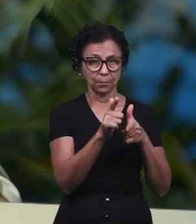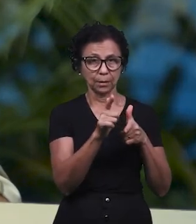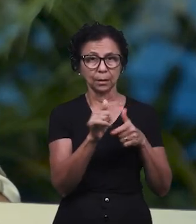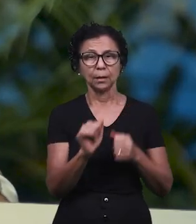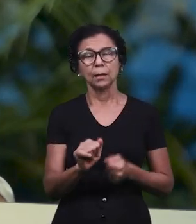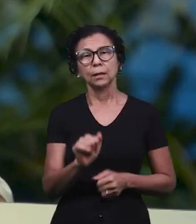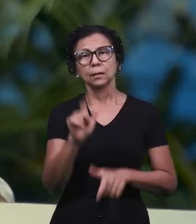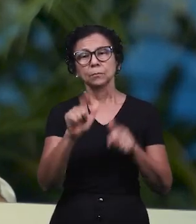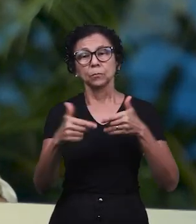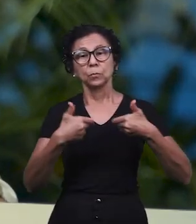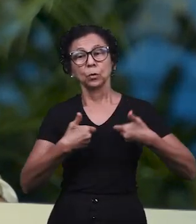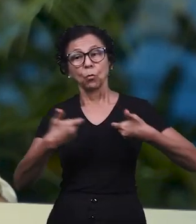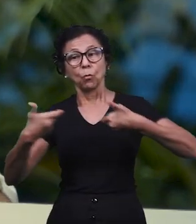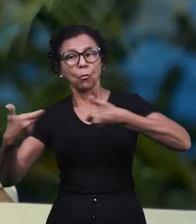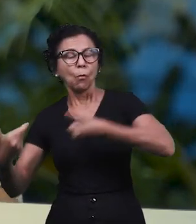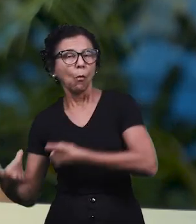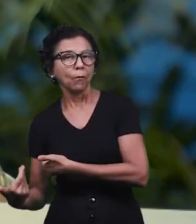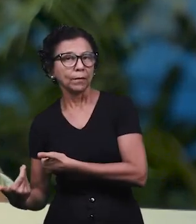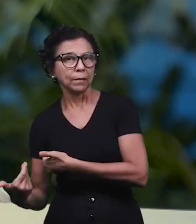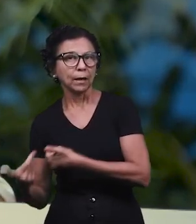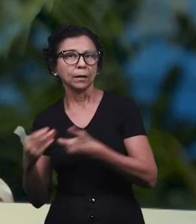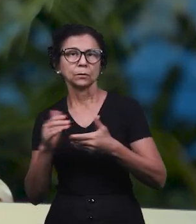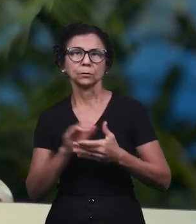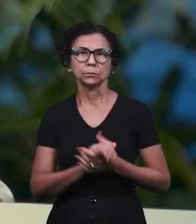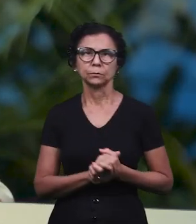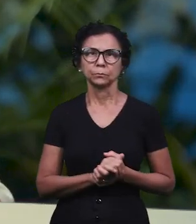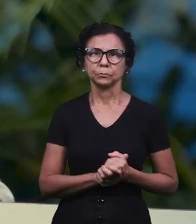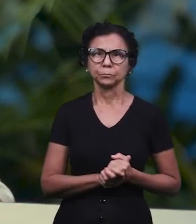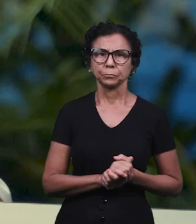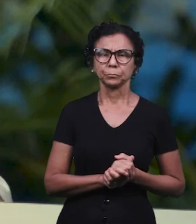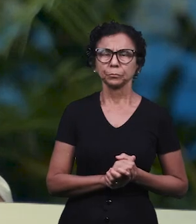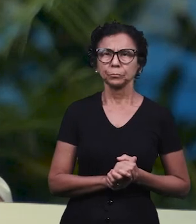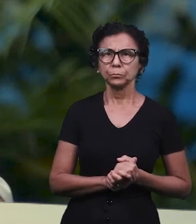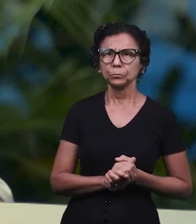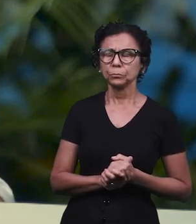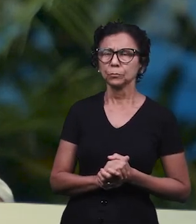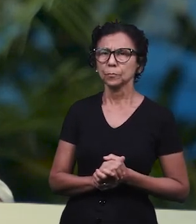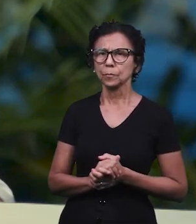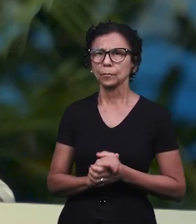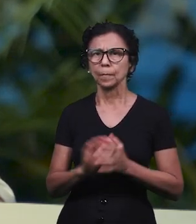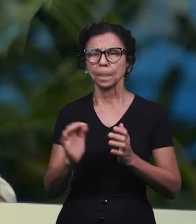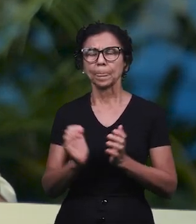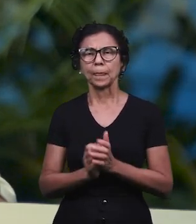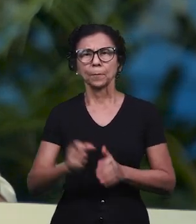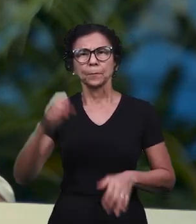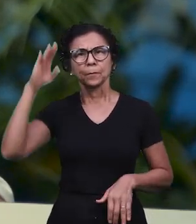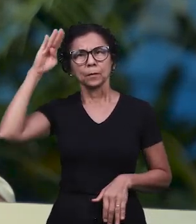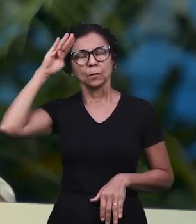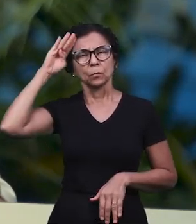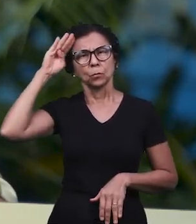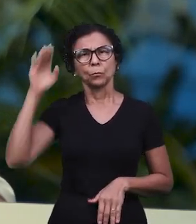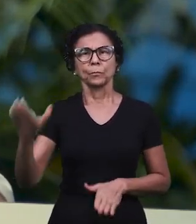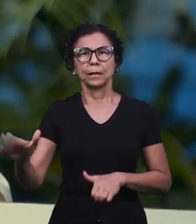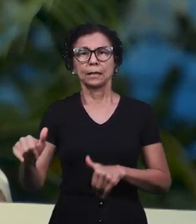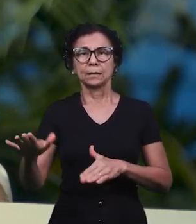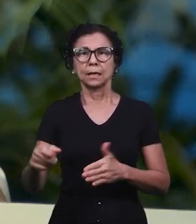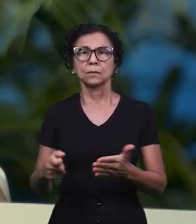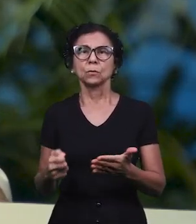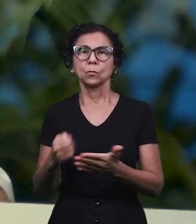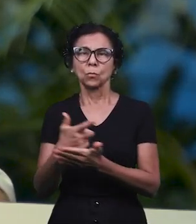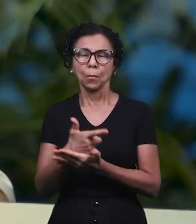para ser fiscal inicialmente de um contrato onde o Exército ele comprou 1.500 fuzis. Era uma nova aquisição de